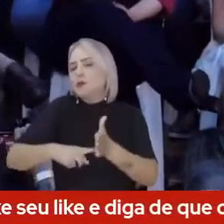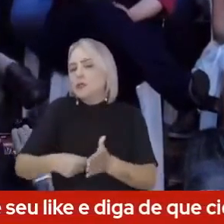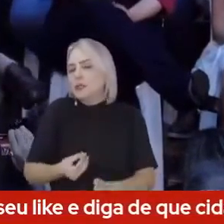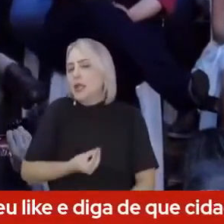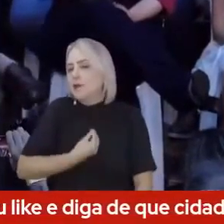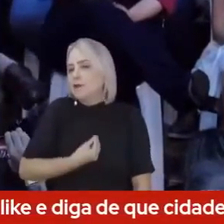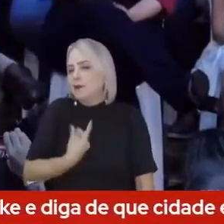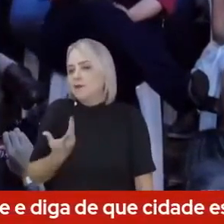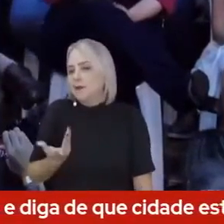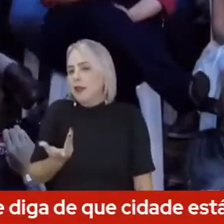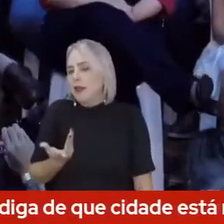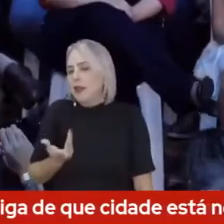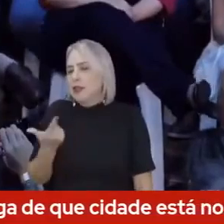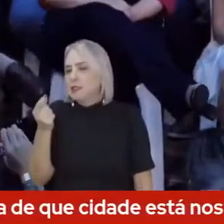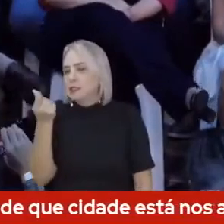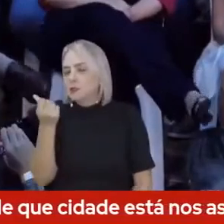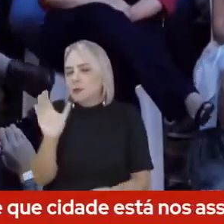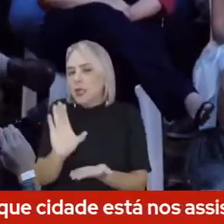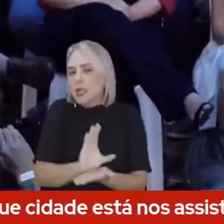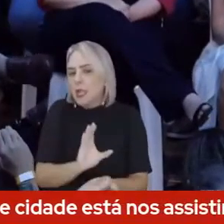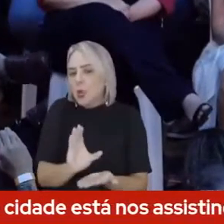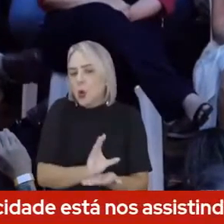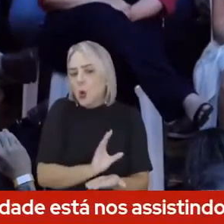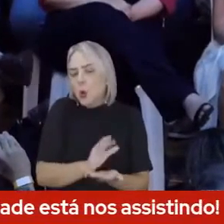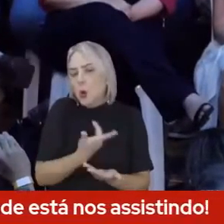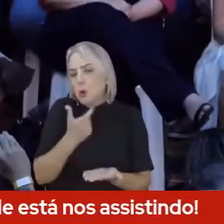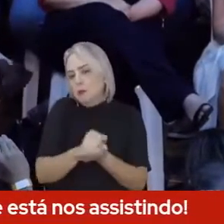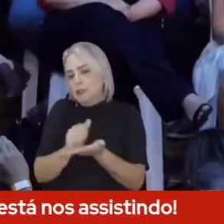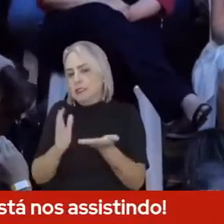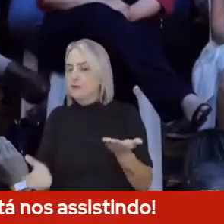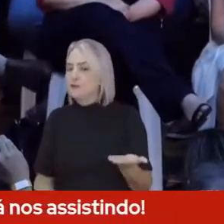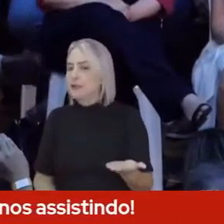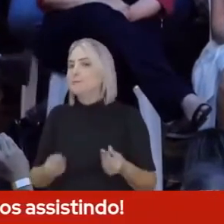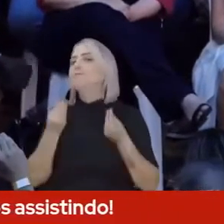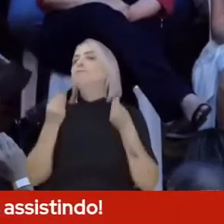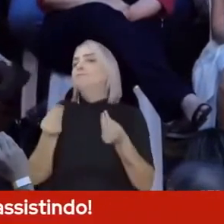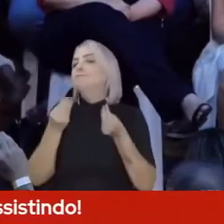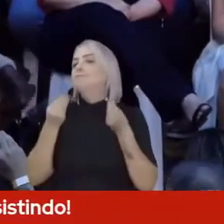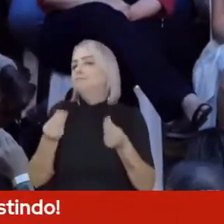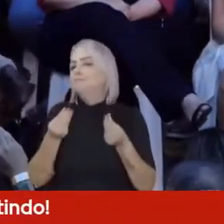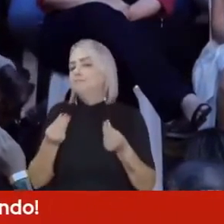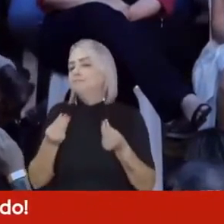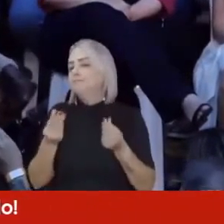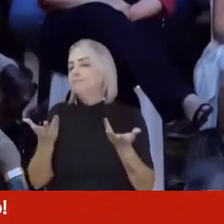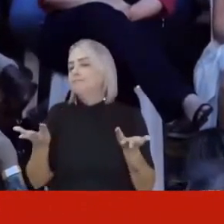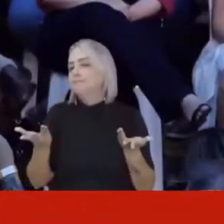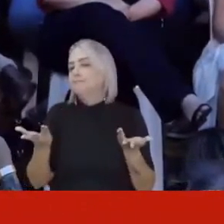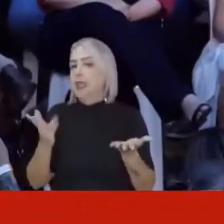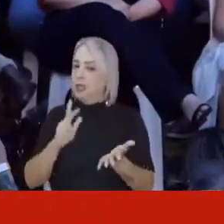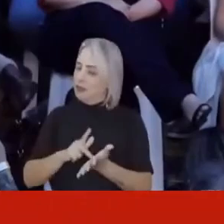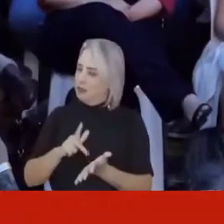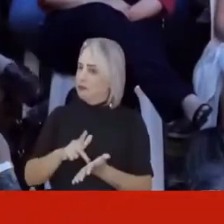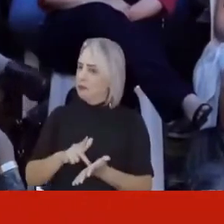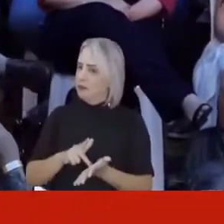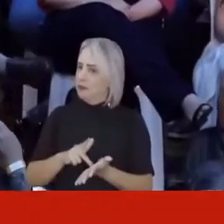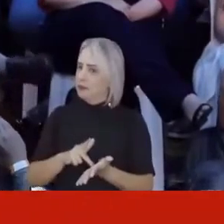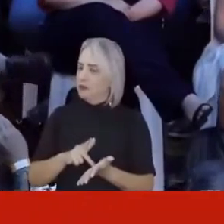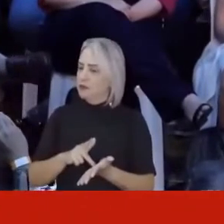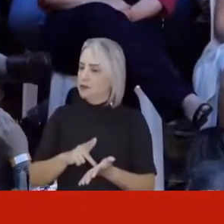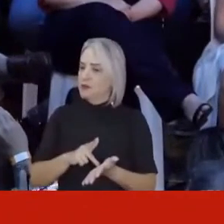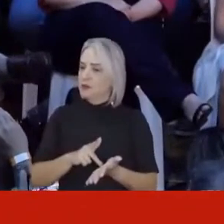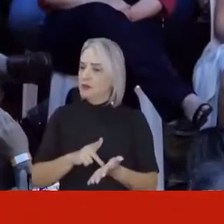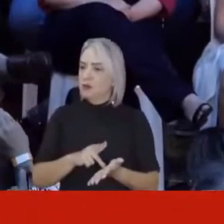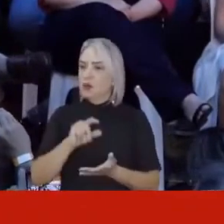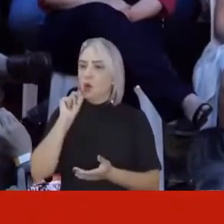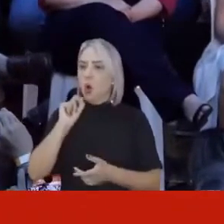tem recurso para suas atividades? Como é que vai? Na verdade, o trabalhador não